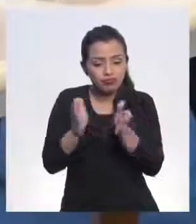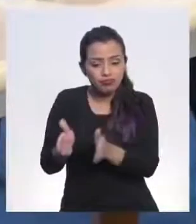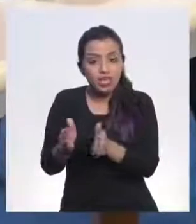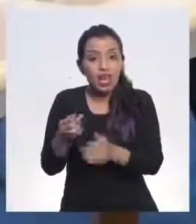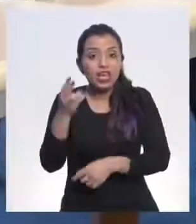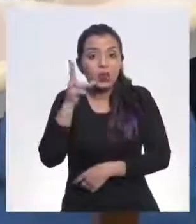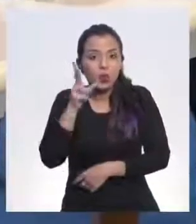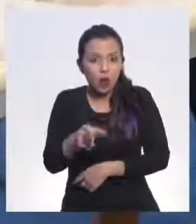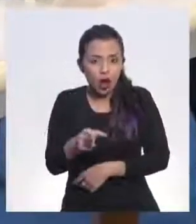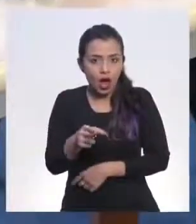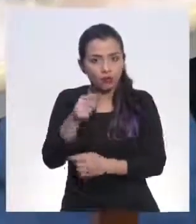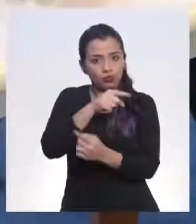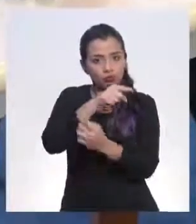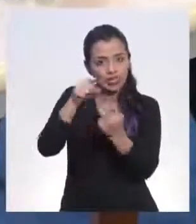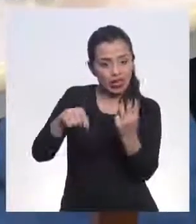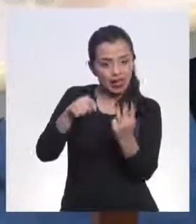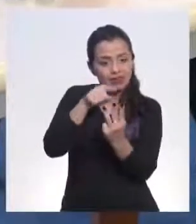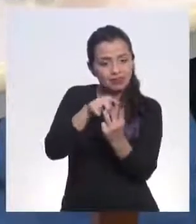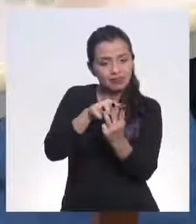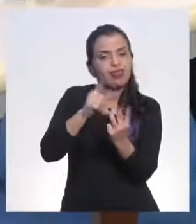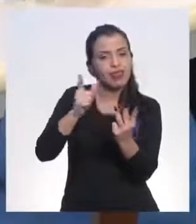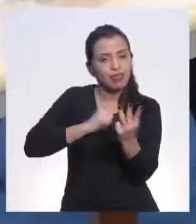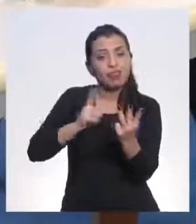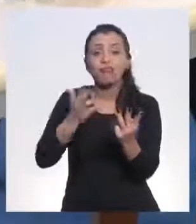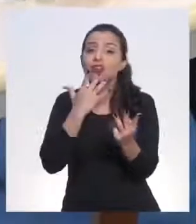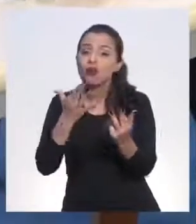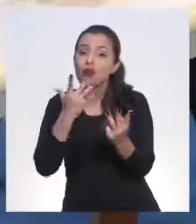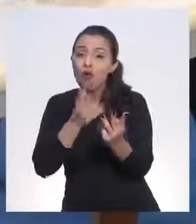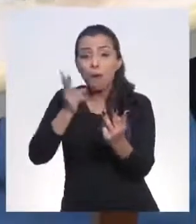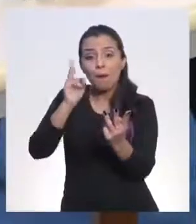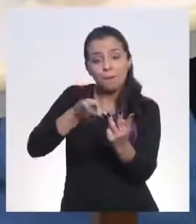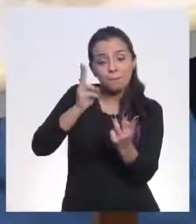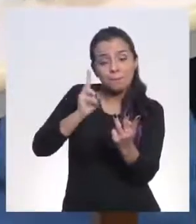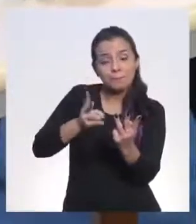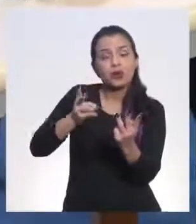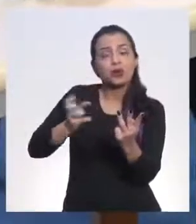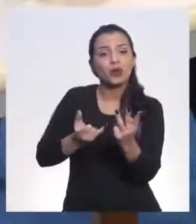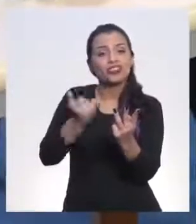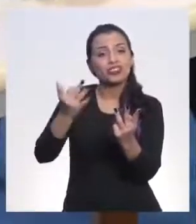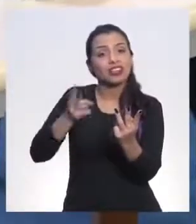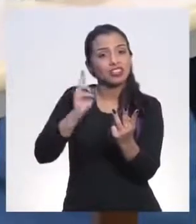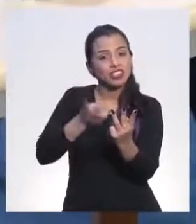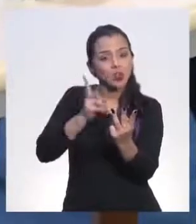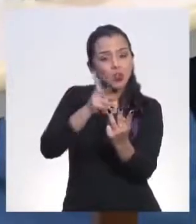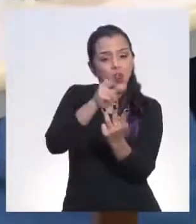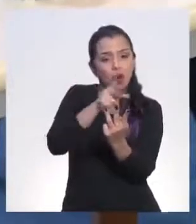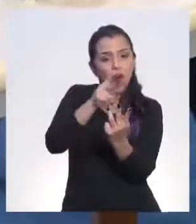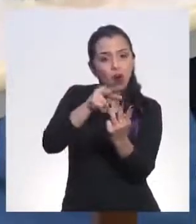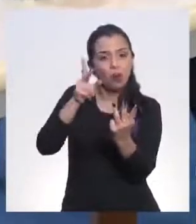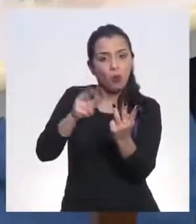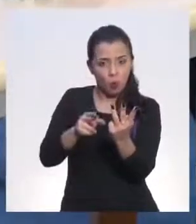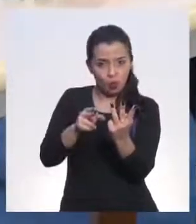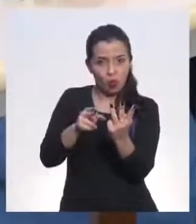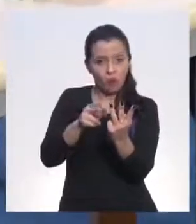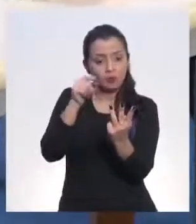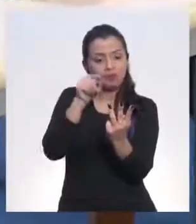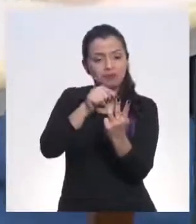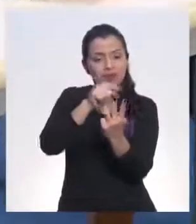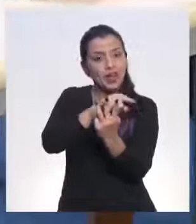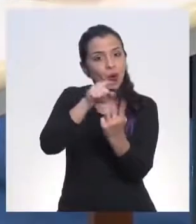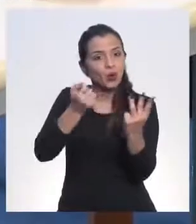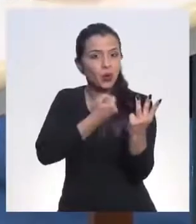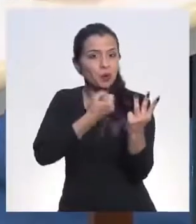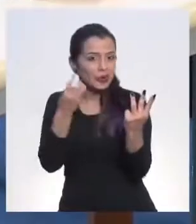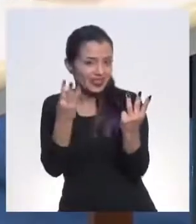iguais, lembrando, né, Ale? Sim. Em partes iguais, todos esses aí, no caso, todos esses números aí. E agora